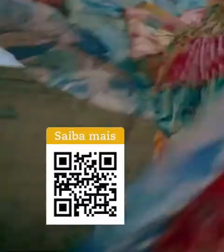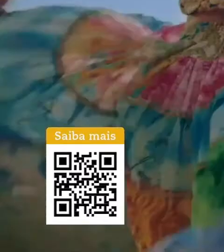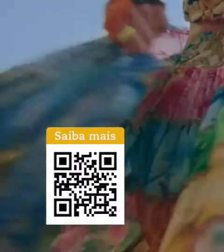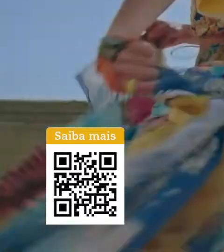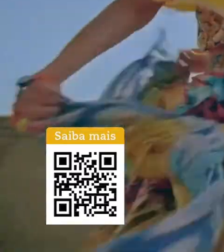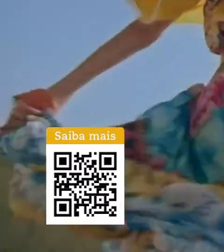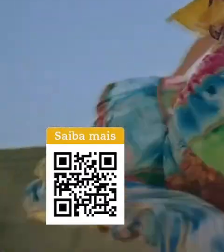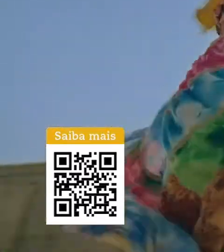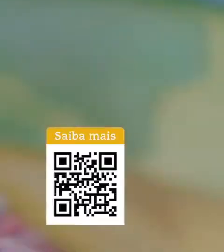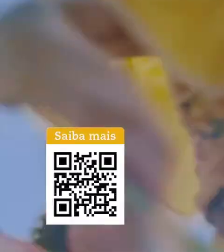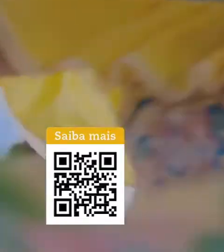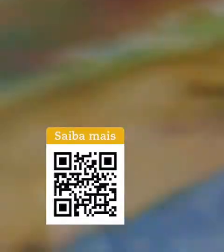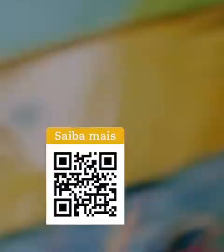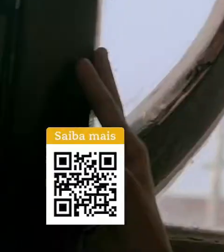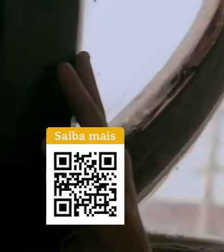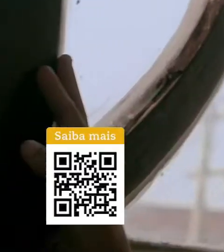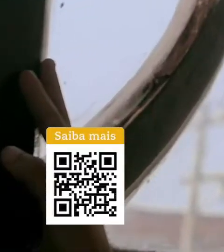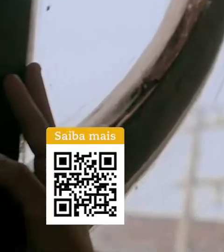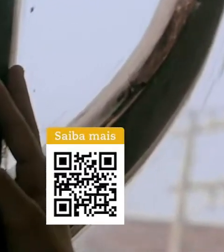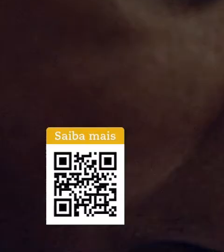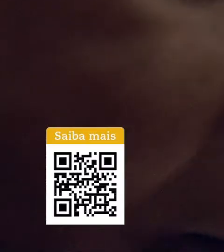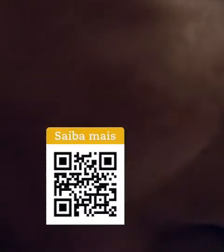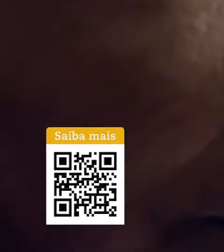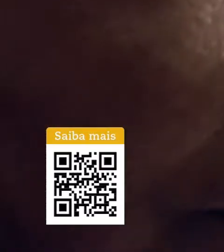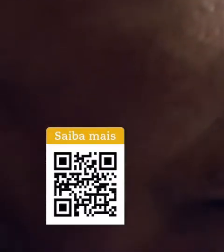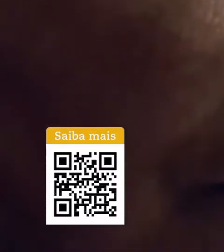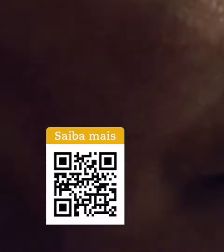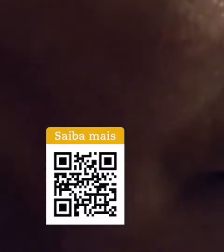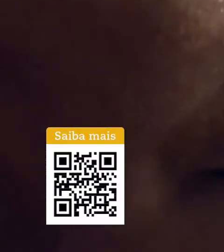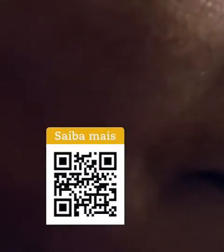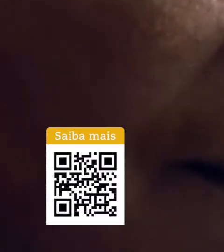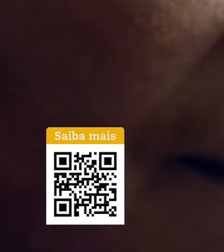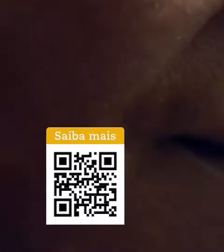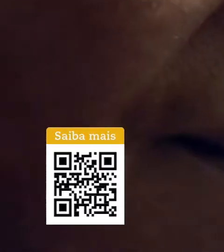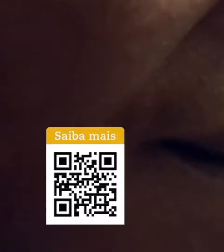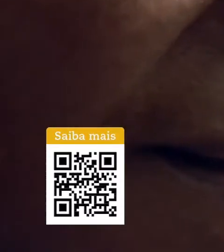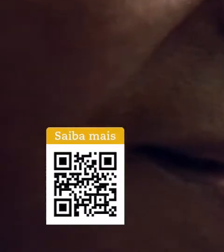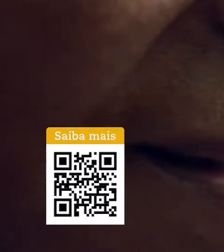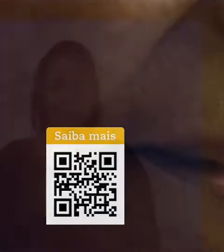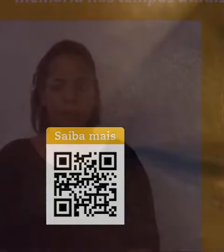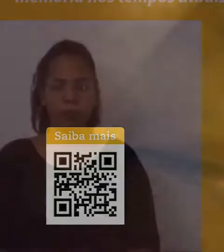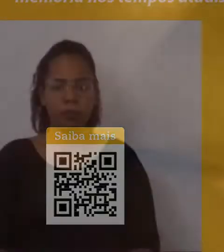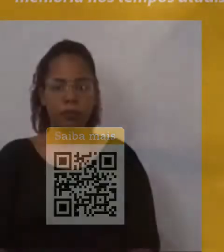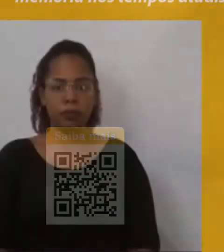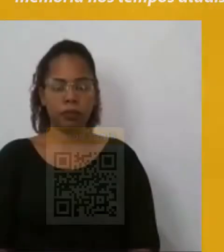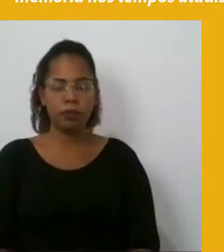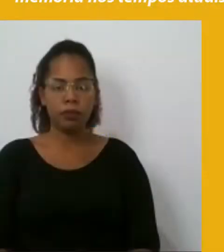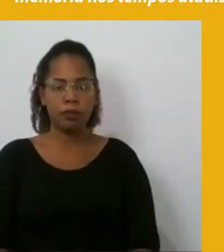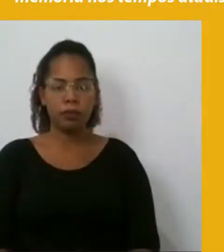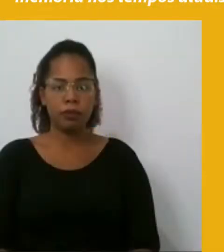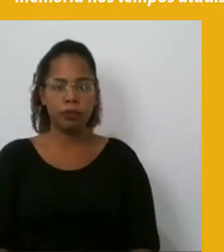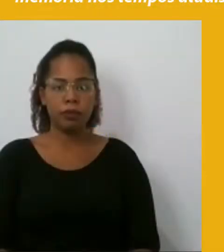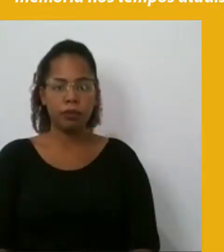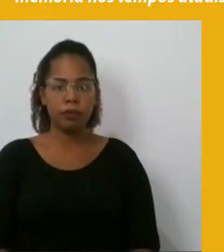Apoiando e valorizando nossa cultura, crescemos e evoluímos juntos.